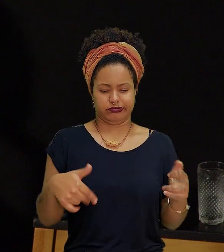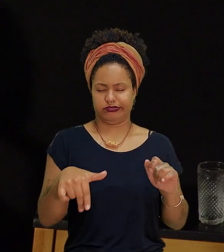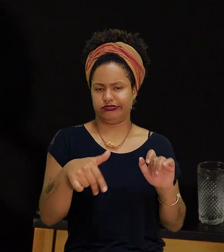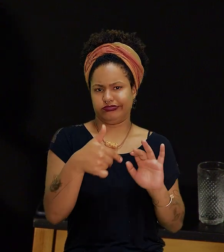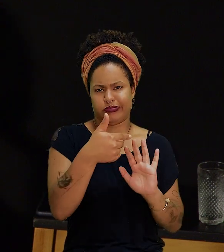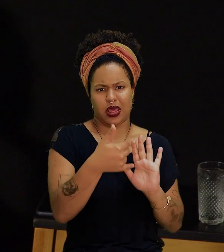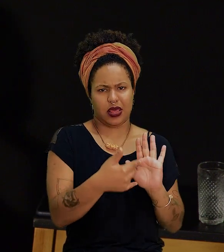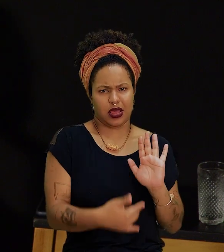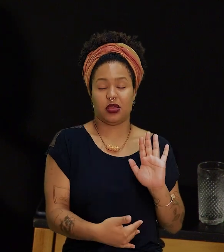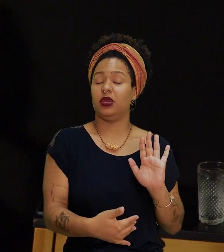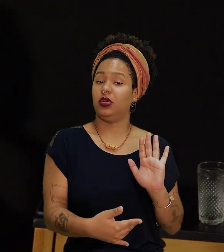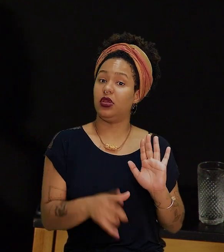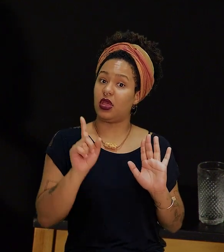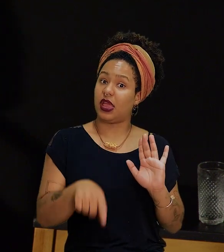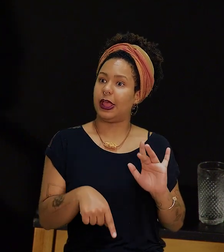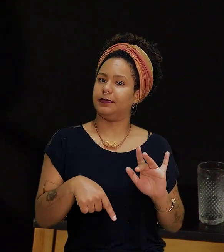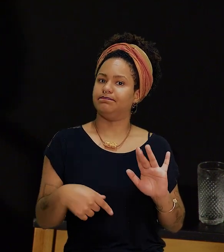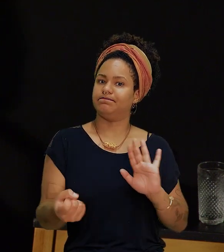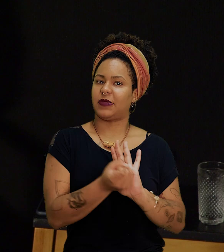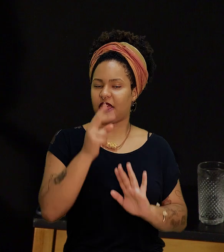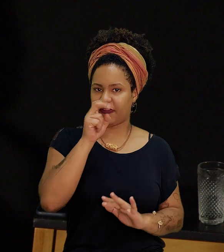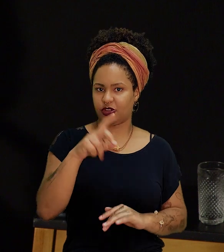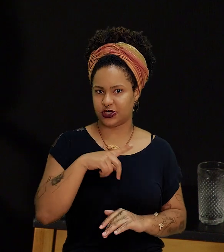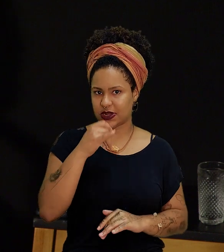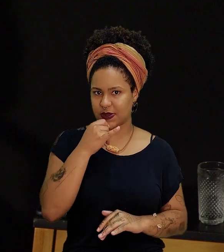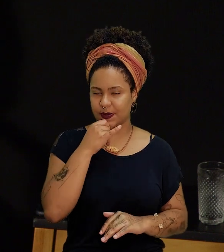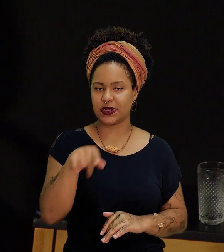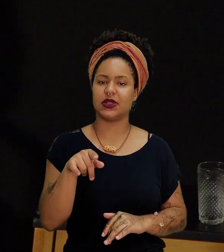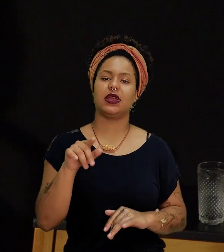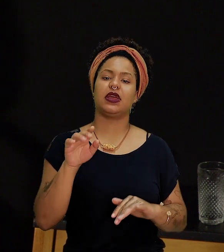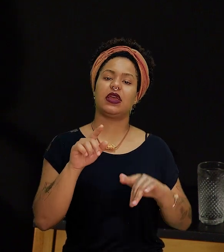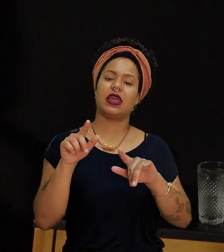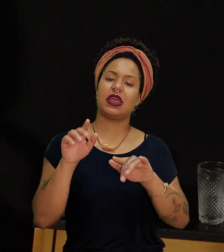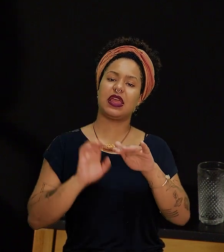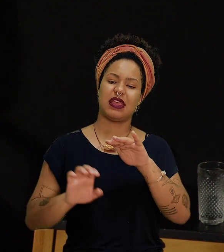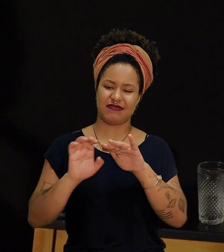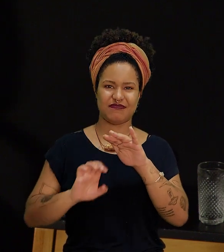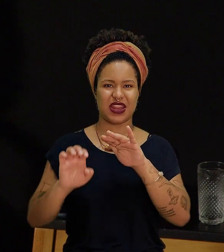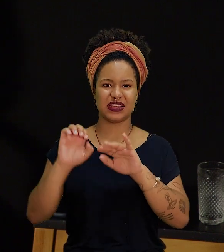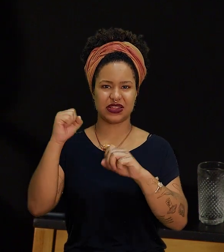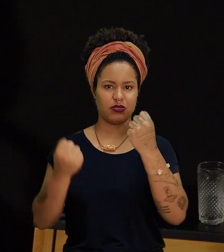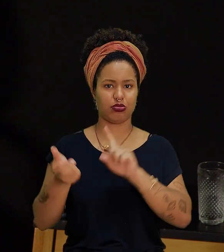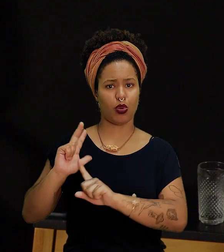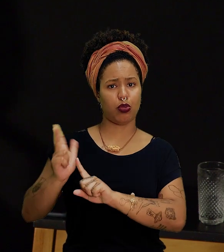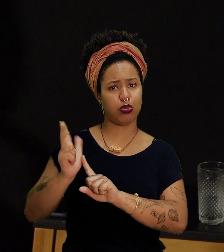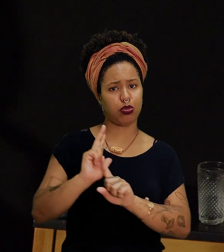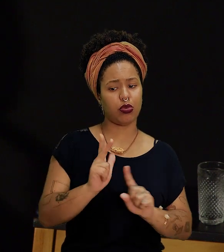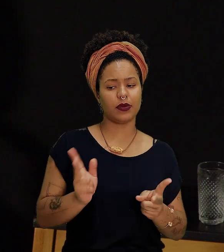série de coisas que são bem marcantes. Quer dizer, no caso desses empreendimentos eólicos, dá para identificar